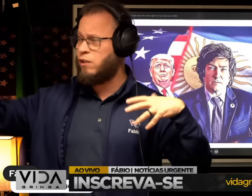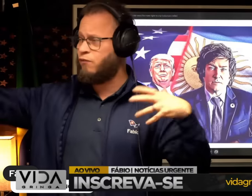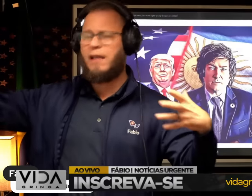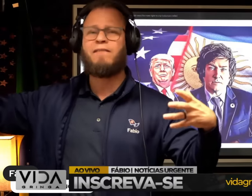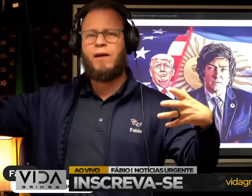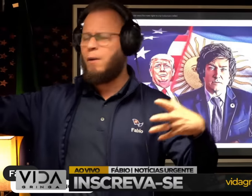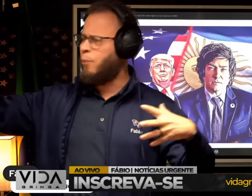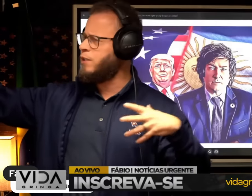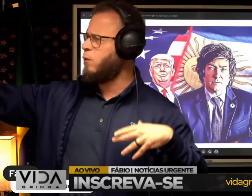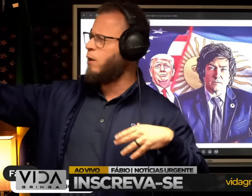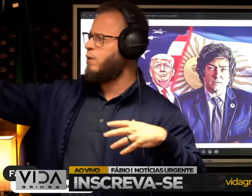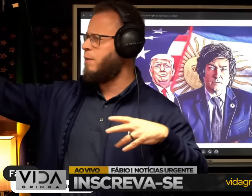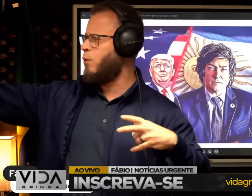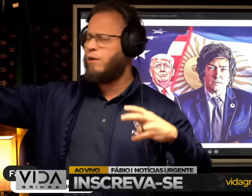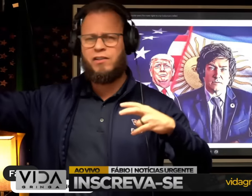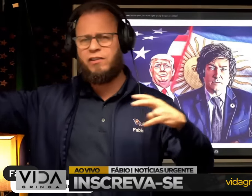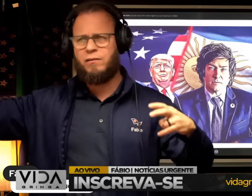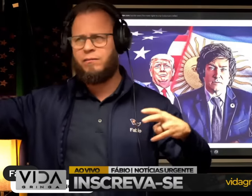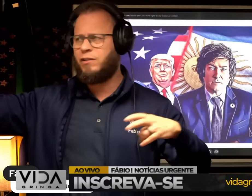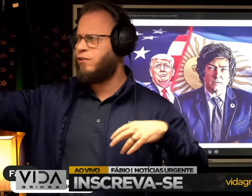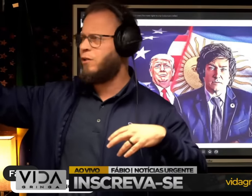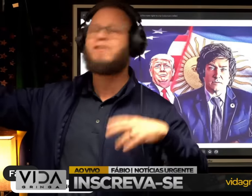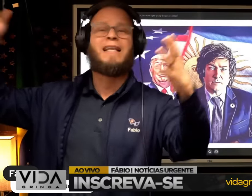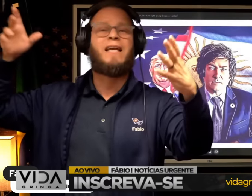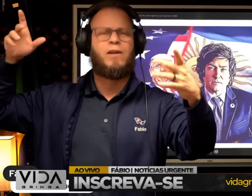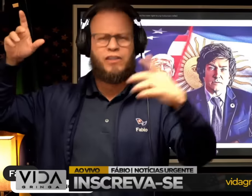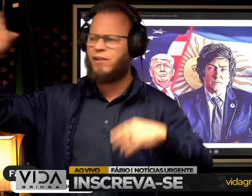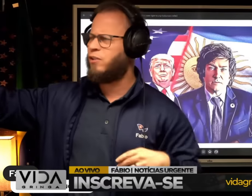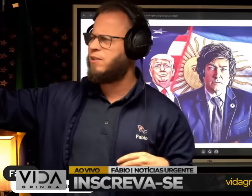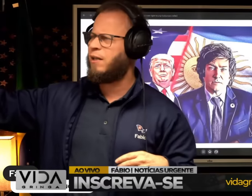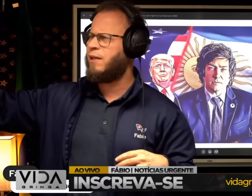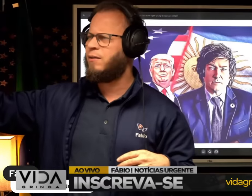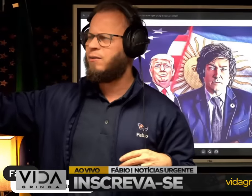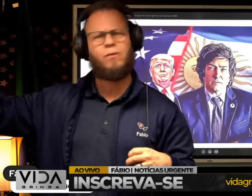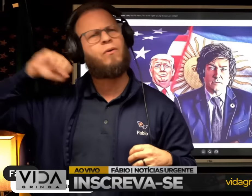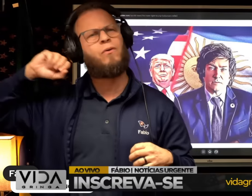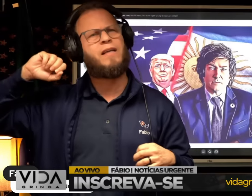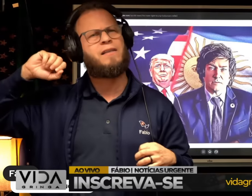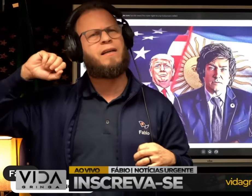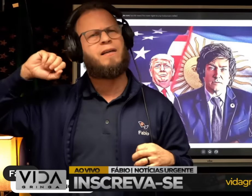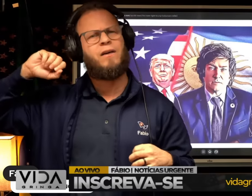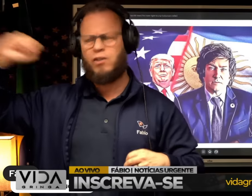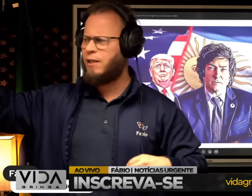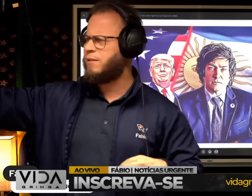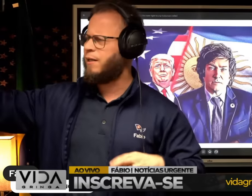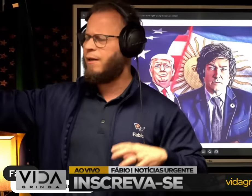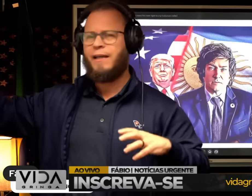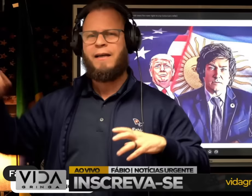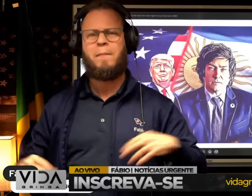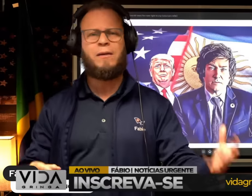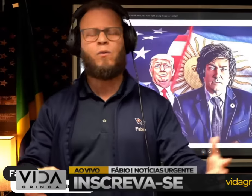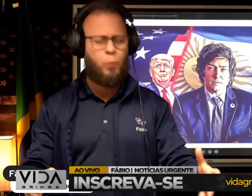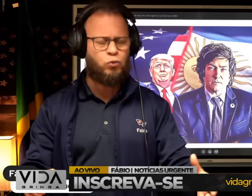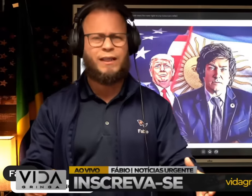isso que falava não é pode alguma coisa boa vir de de de Jerusalém eu acho que era de Jerusalém ou Nazaré acho que era Nazaré